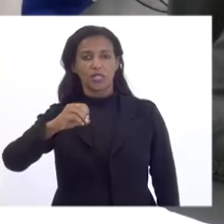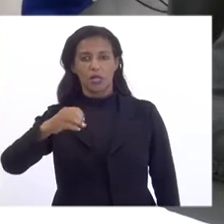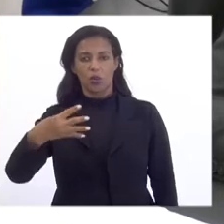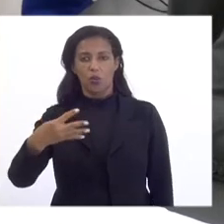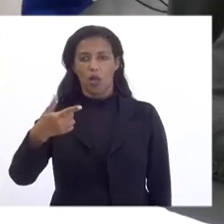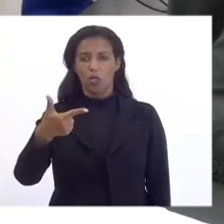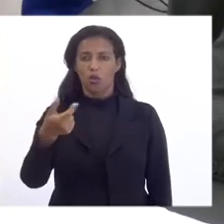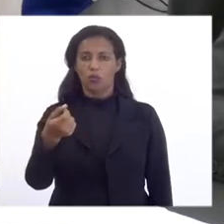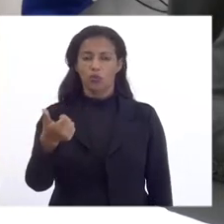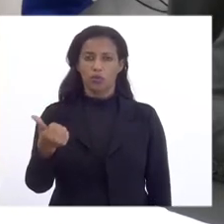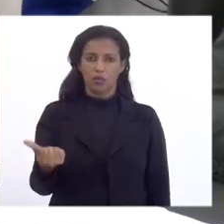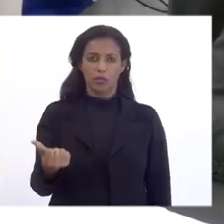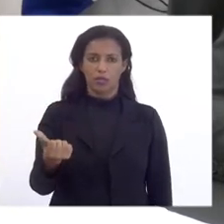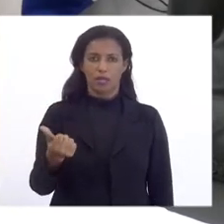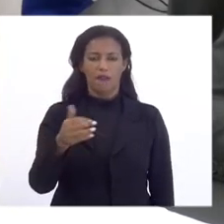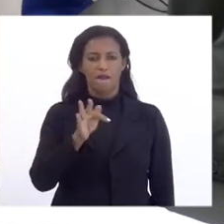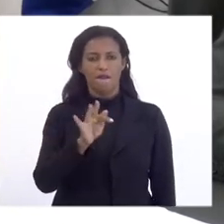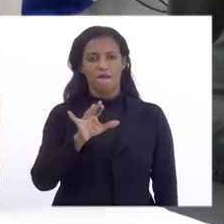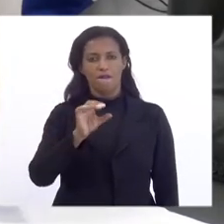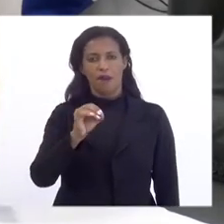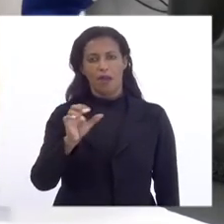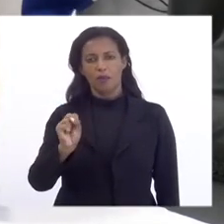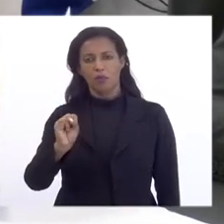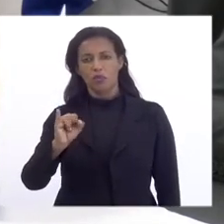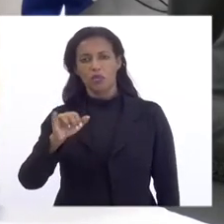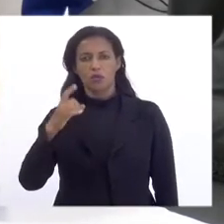2304-2016. Autoria, deputado Fábio Silva.